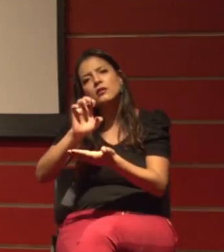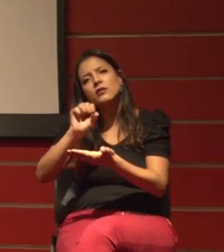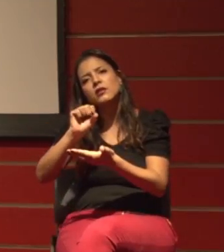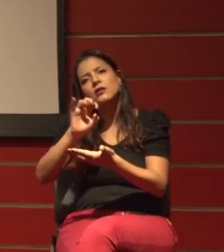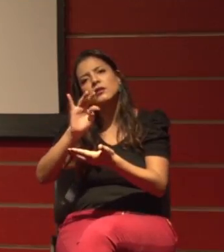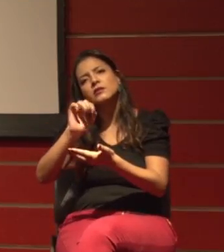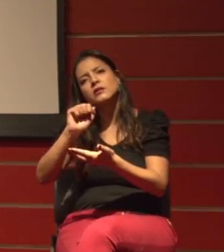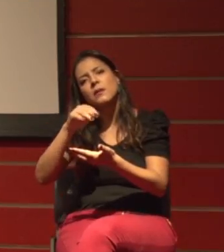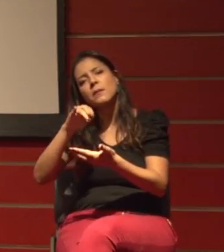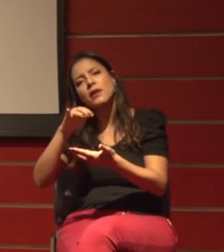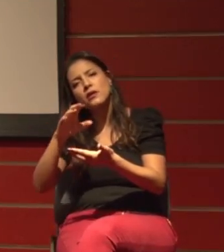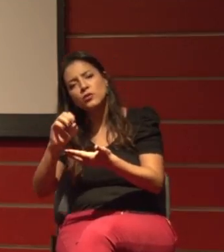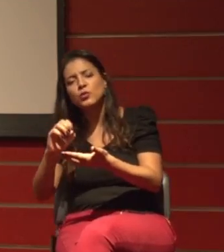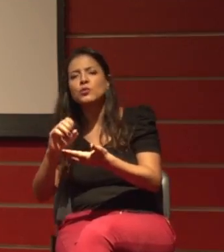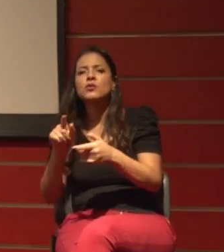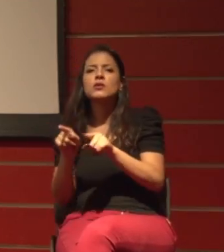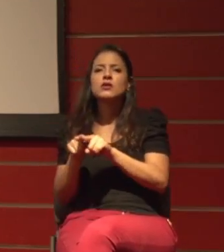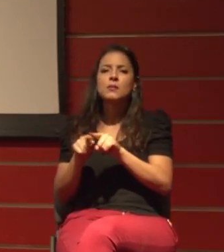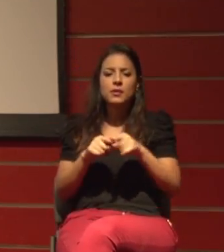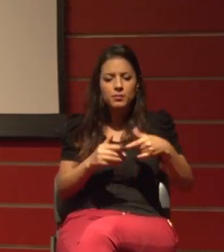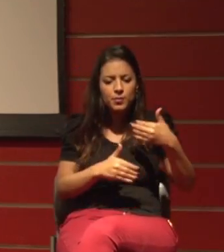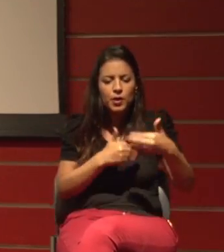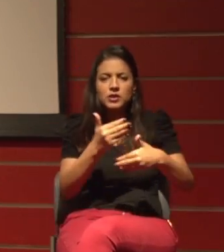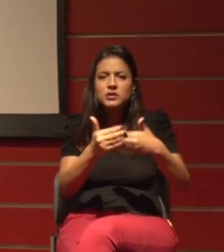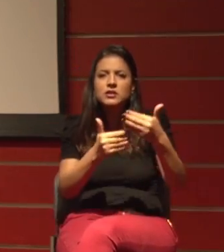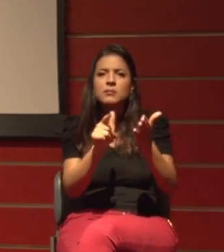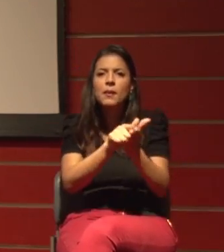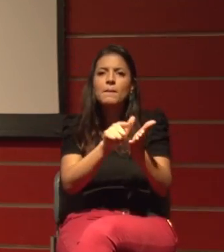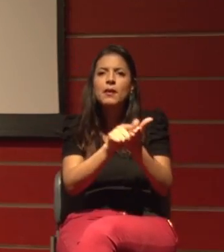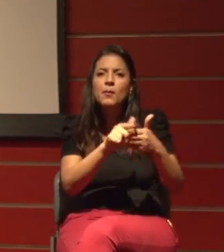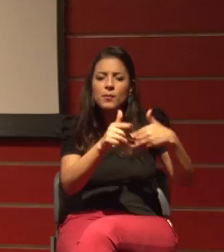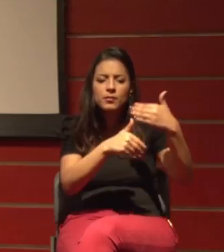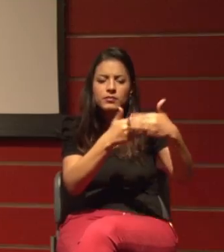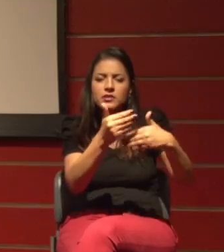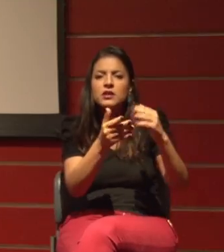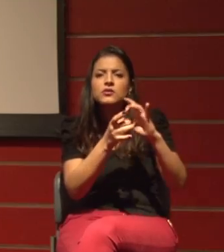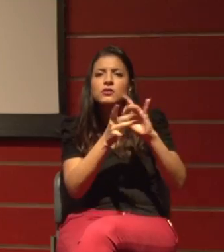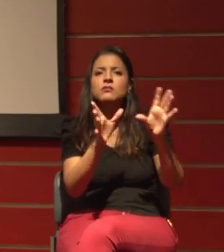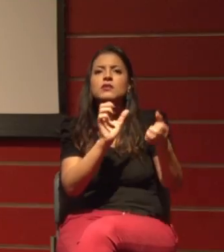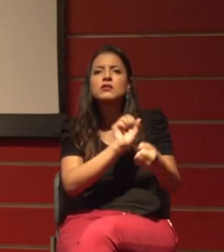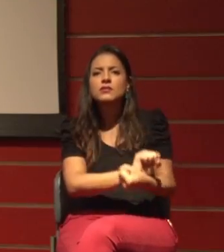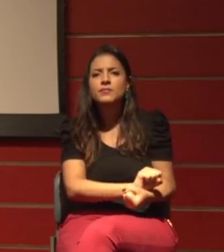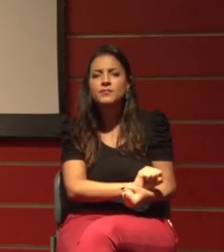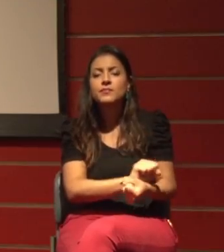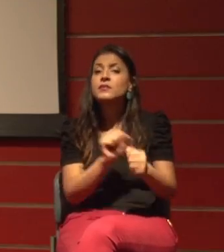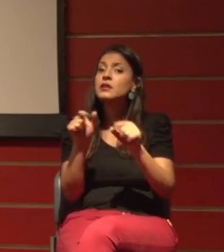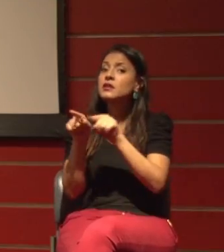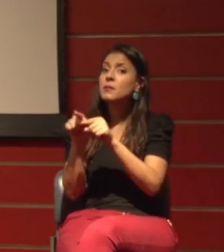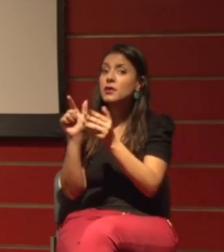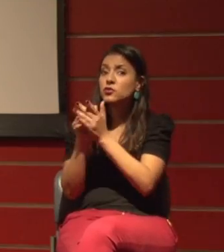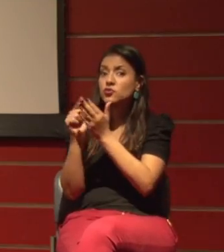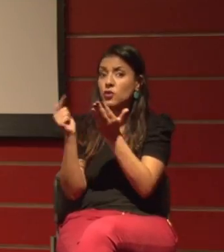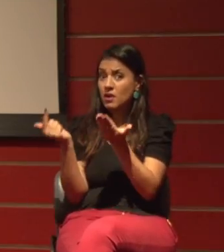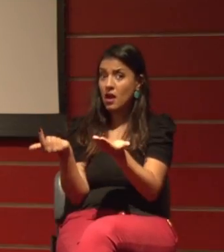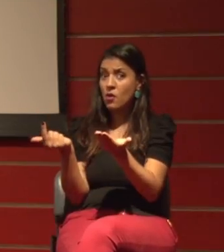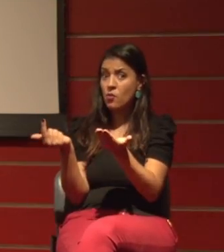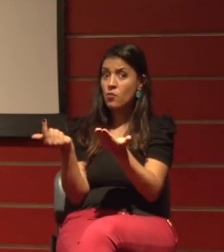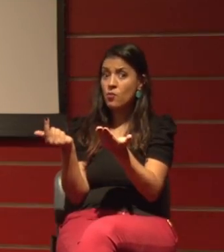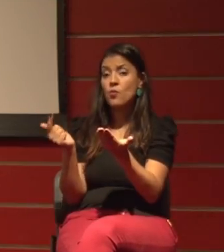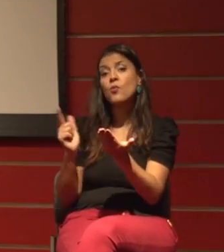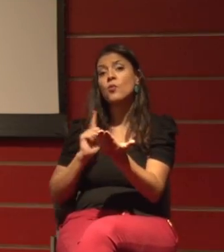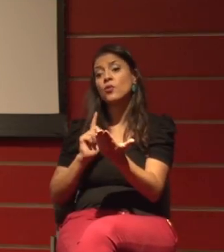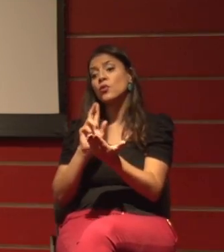eh processos né de libertação de escravos e principalmente para jornais em anúncios de compra e venda de escravos